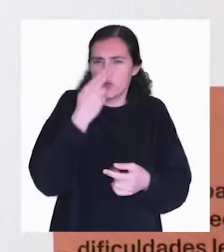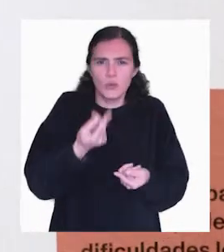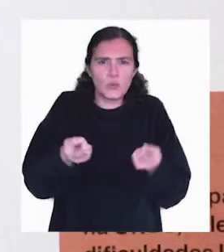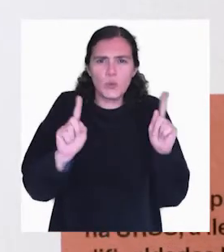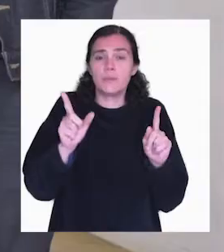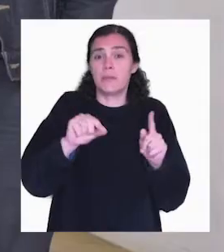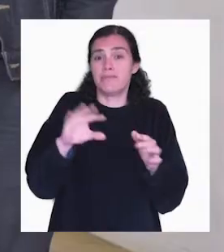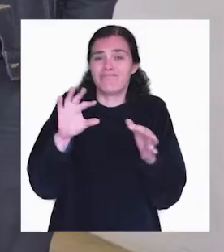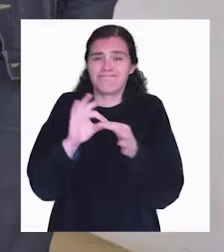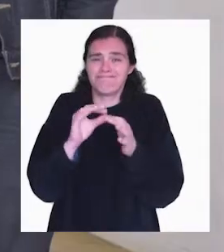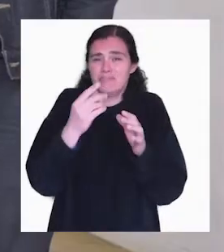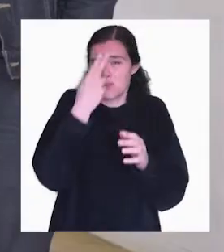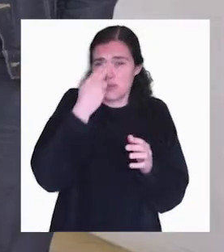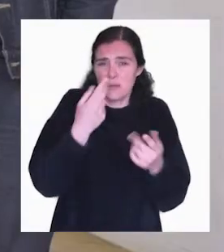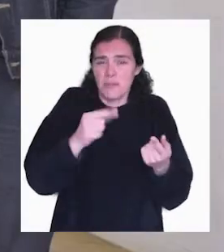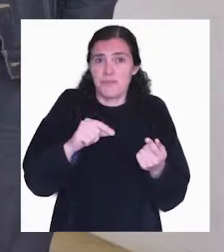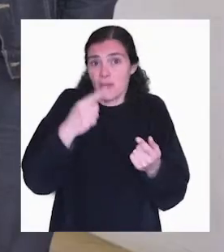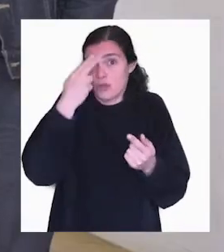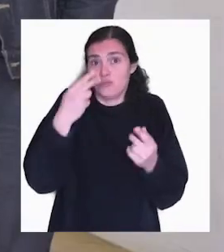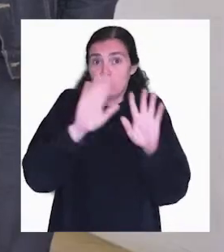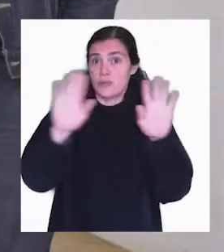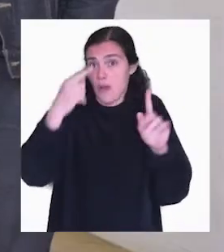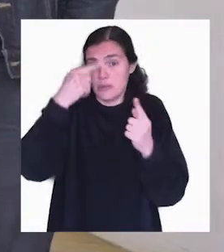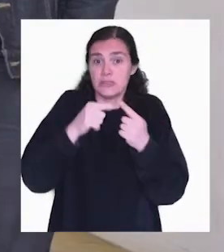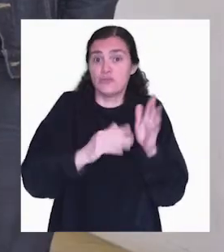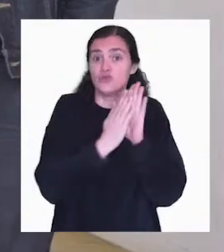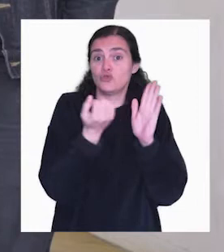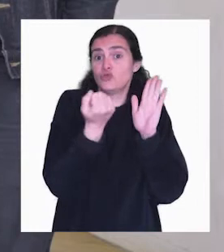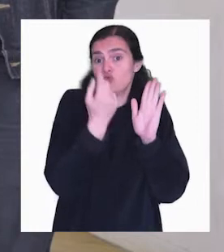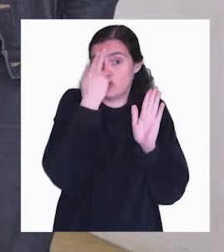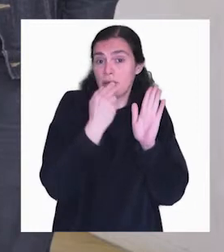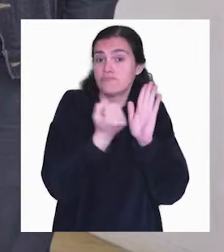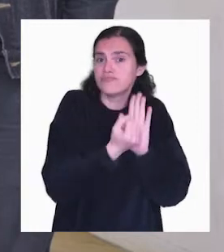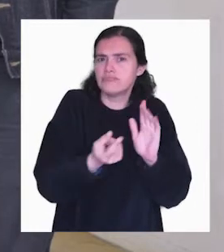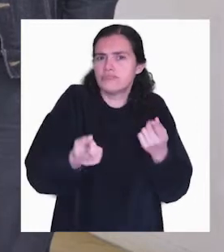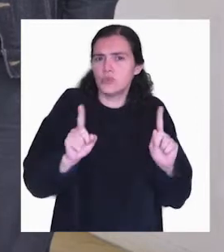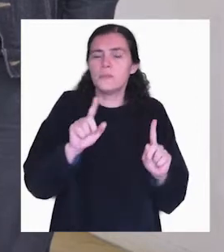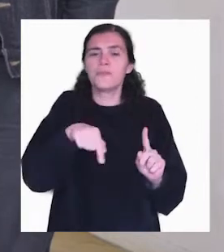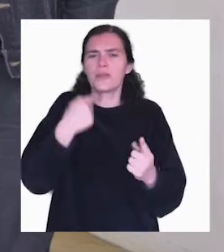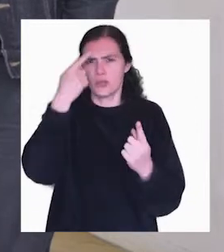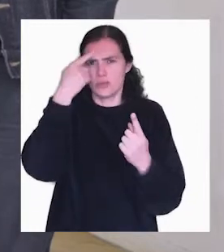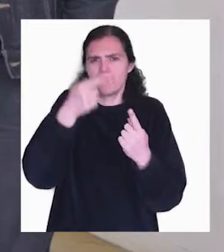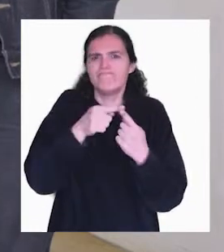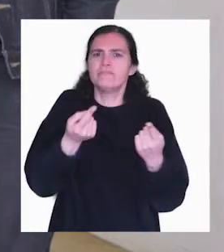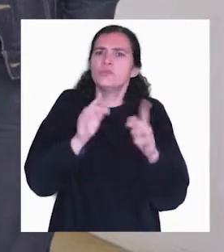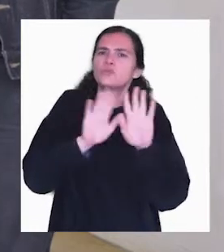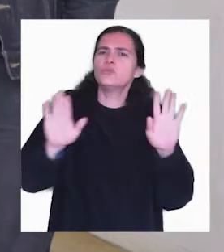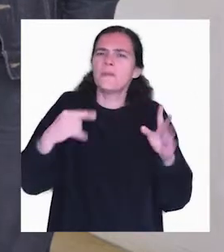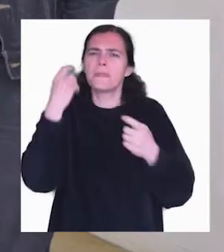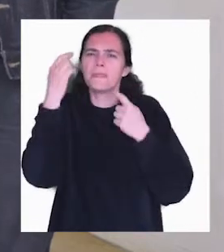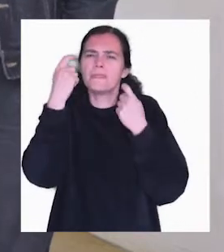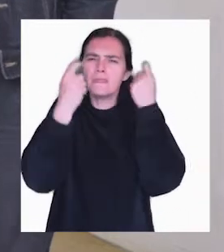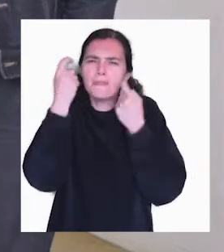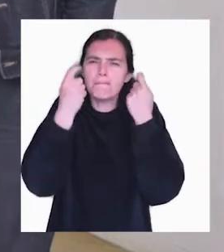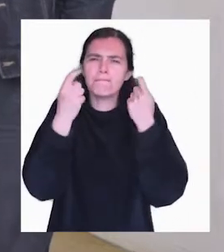sobre história, que também não é uma exposição que faz história, mas é uma exposição que tenta pensar todas